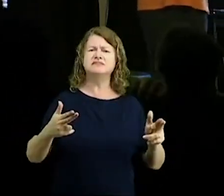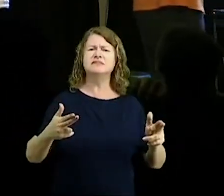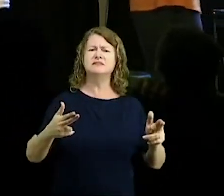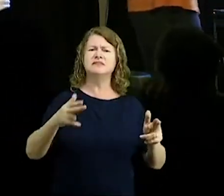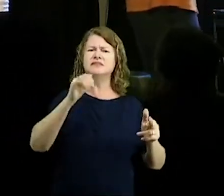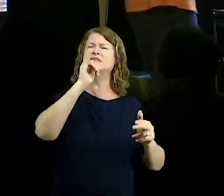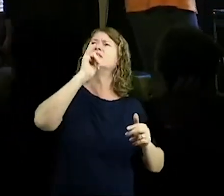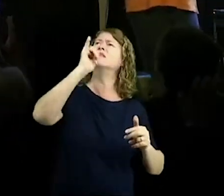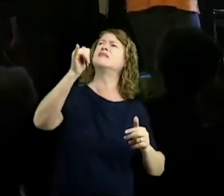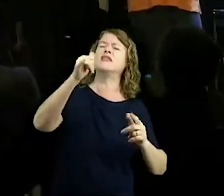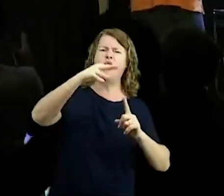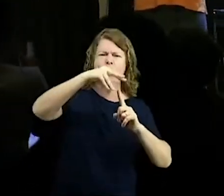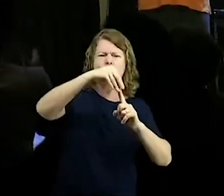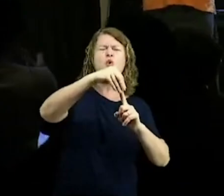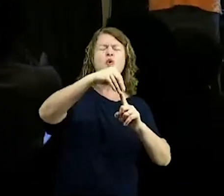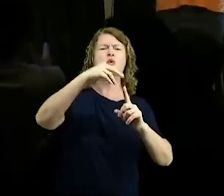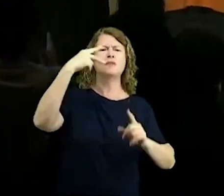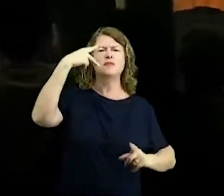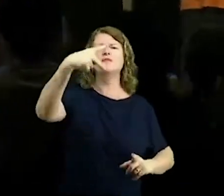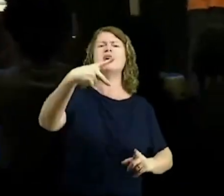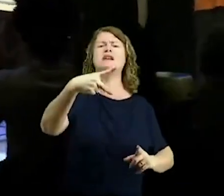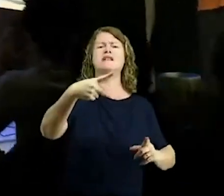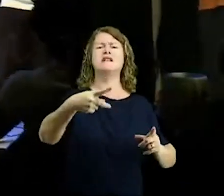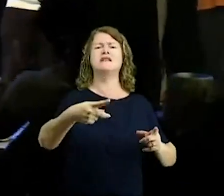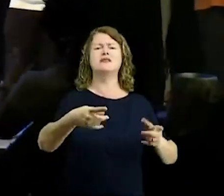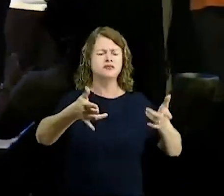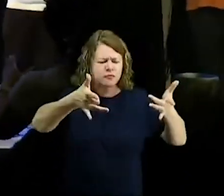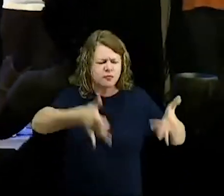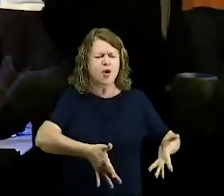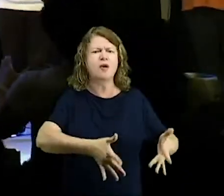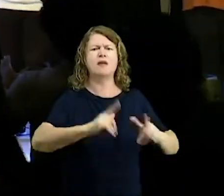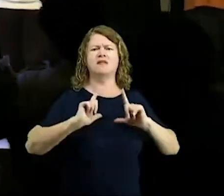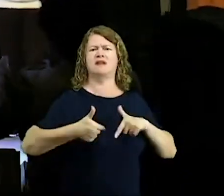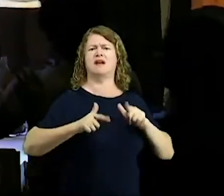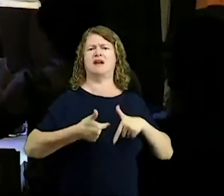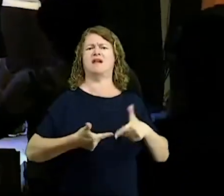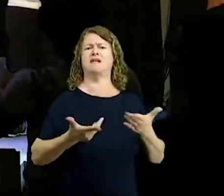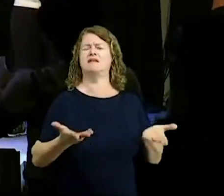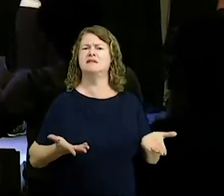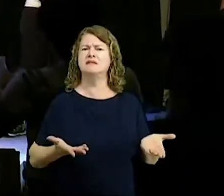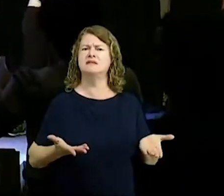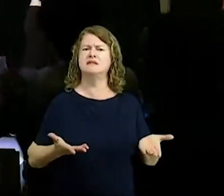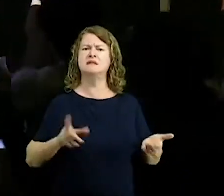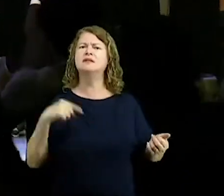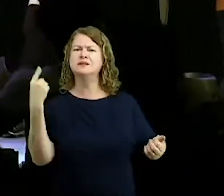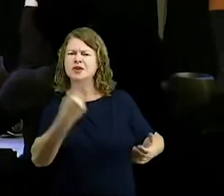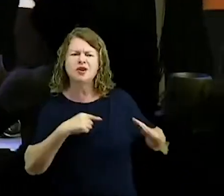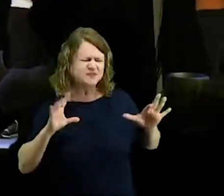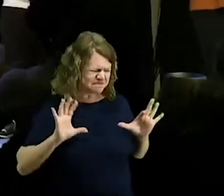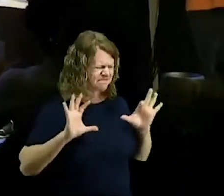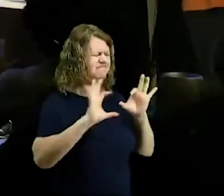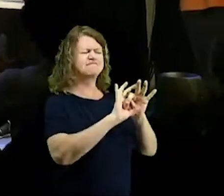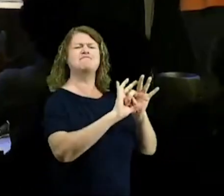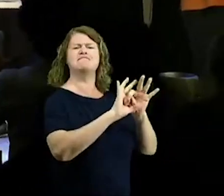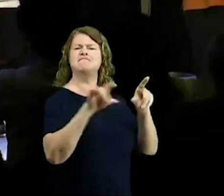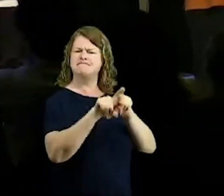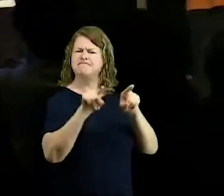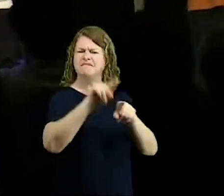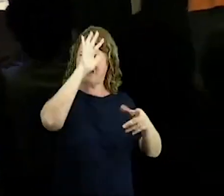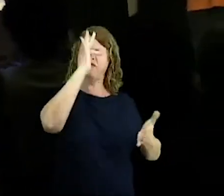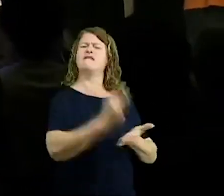o único profeta que havia restado em Israel. Mas nós nos juntamos a ele agora,